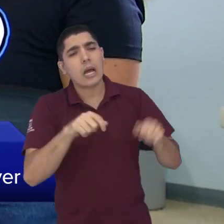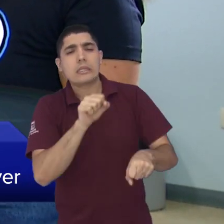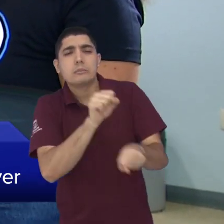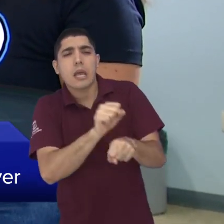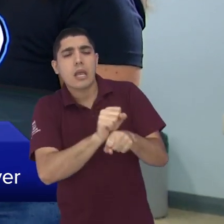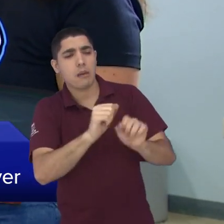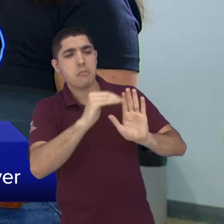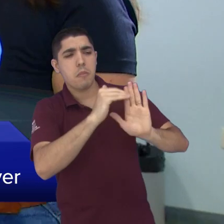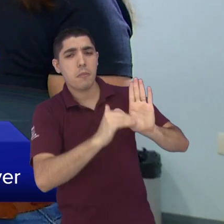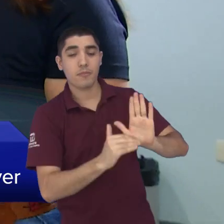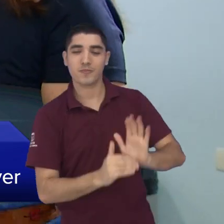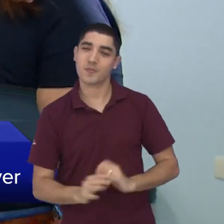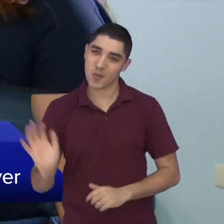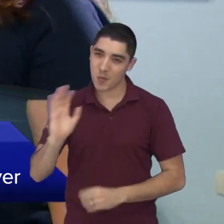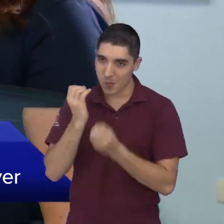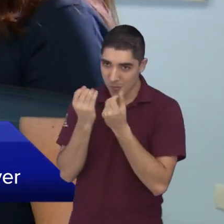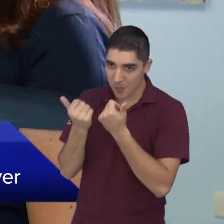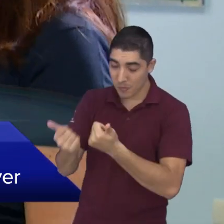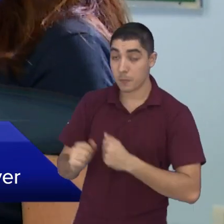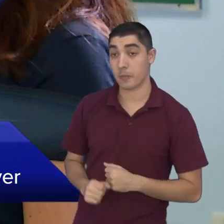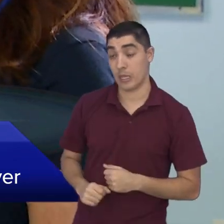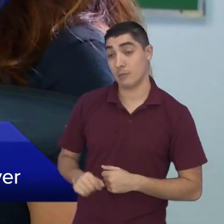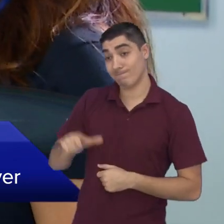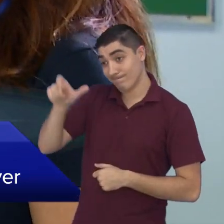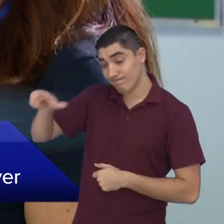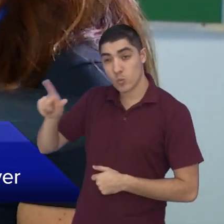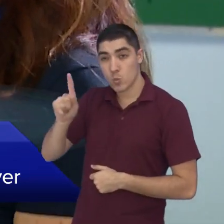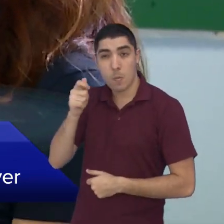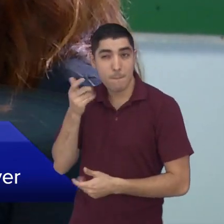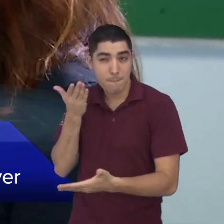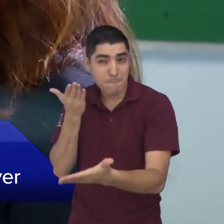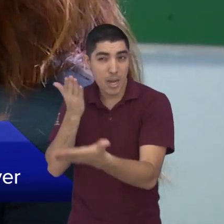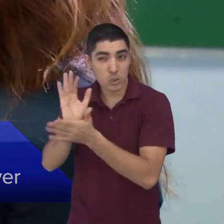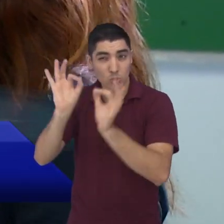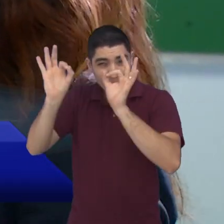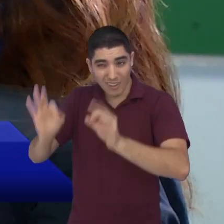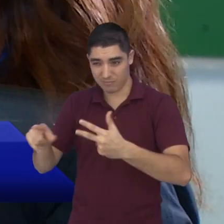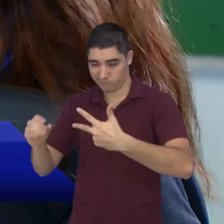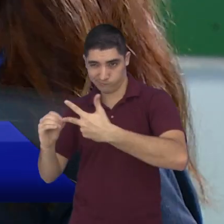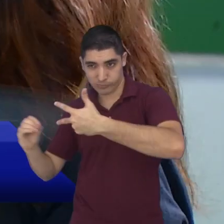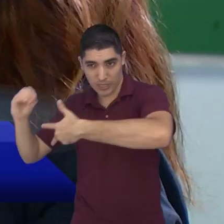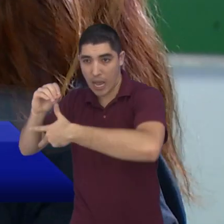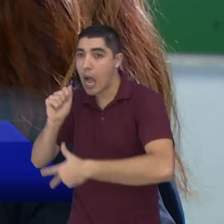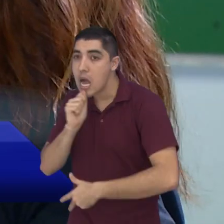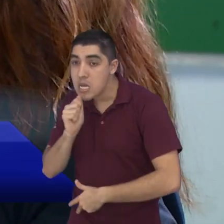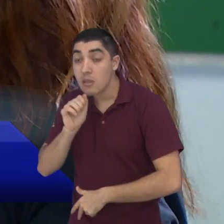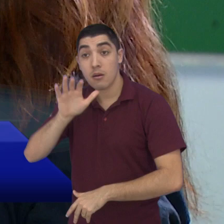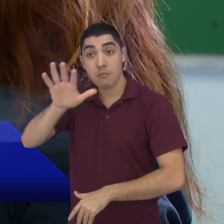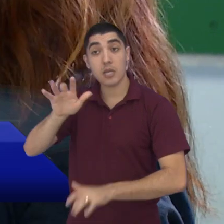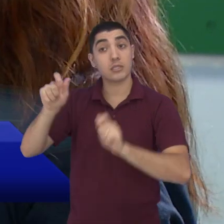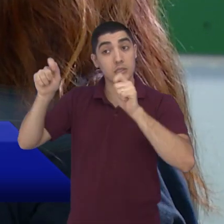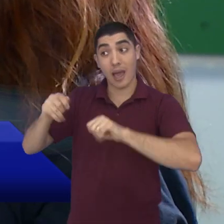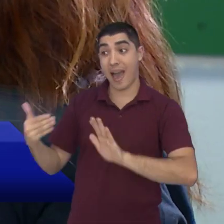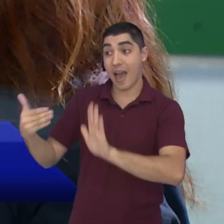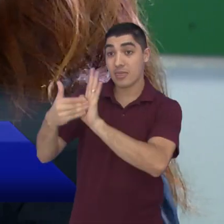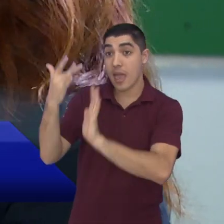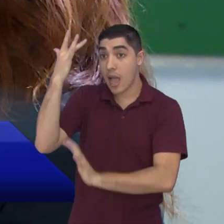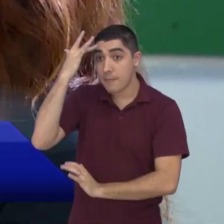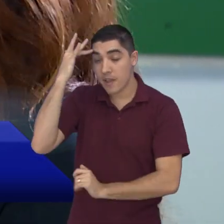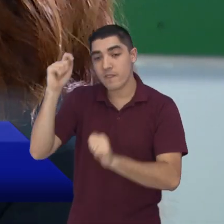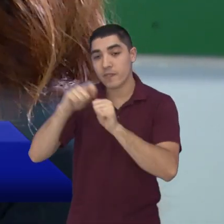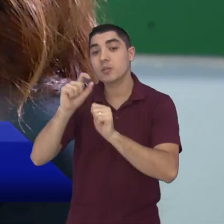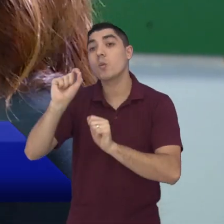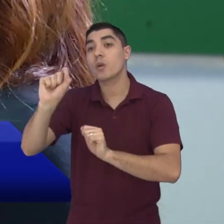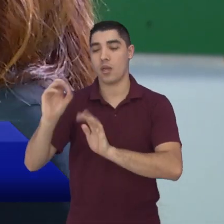da lista de espera o Tudo bem então o aluno que não foi convocado na chamada regular do cisu ele pode